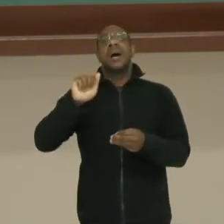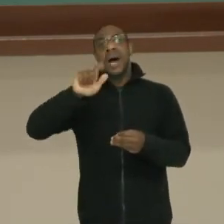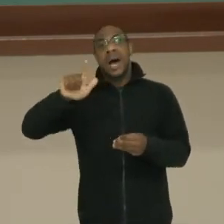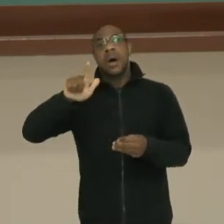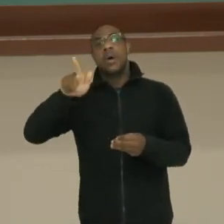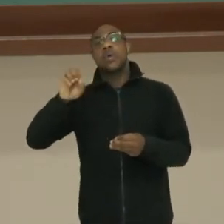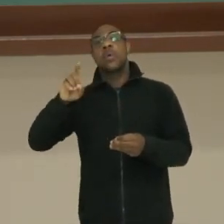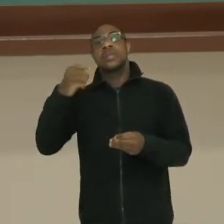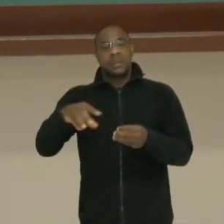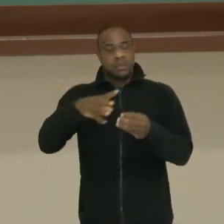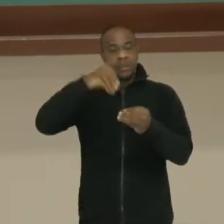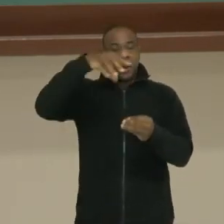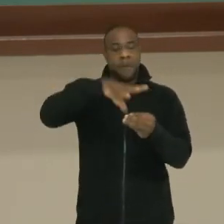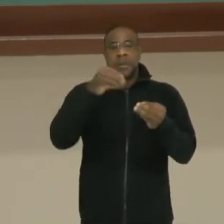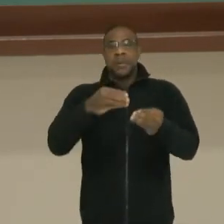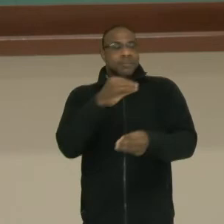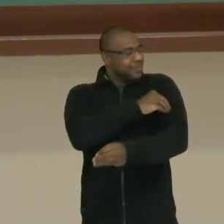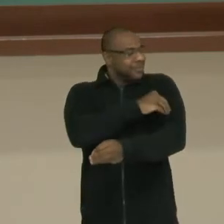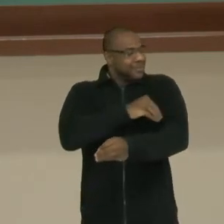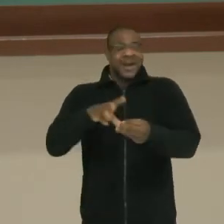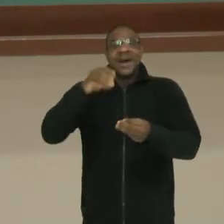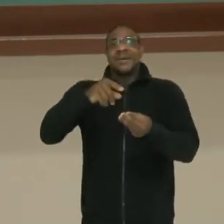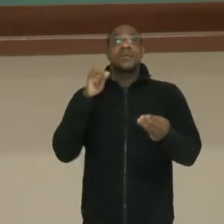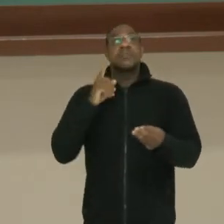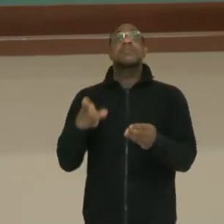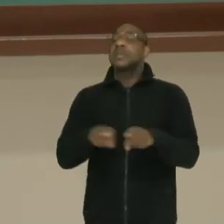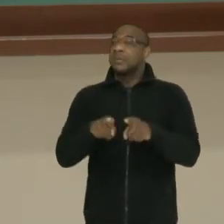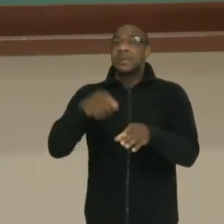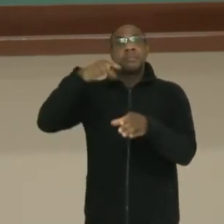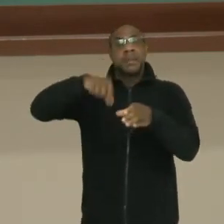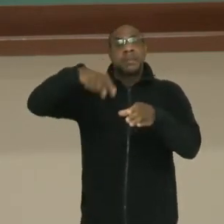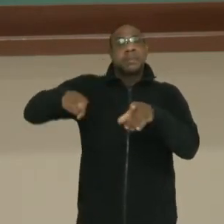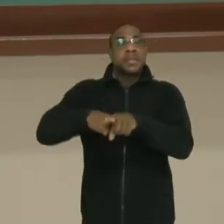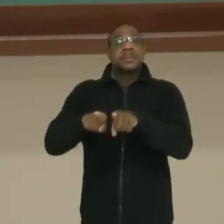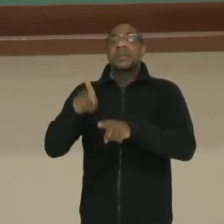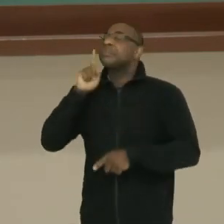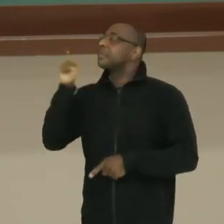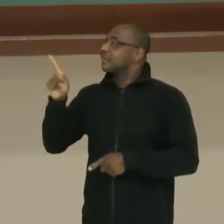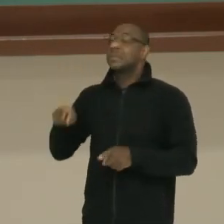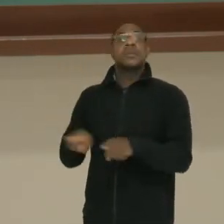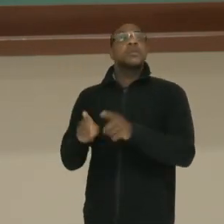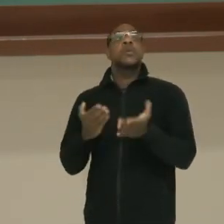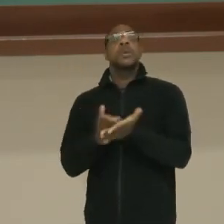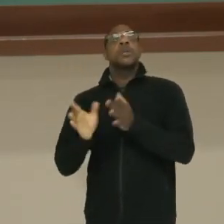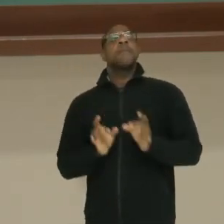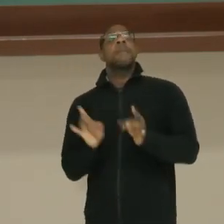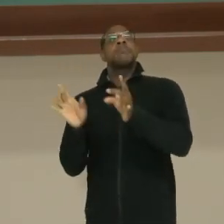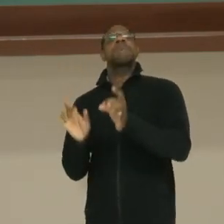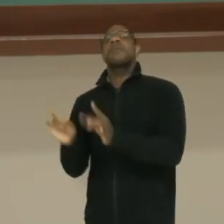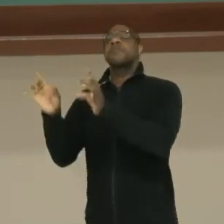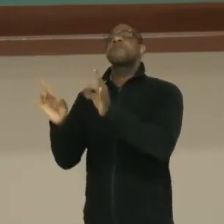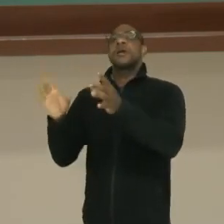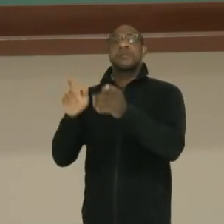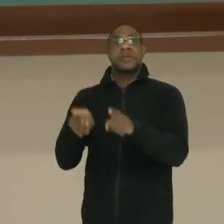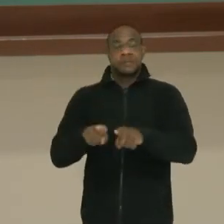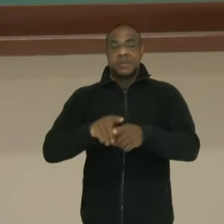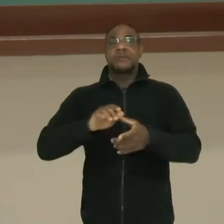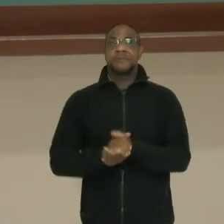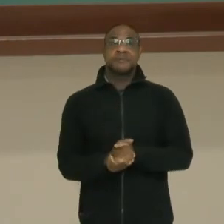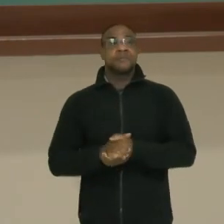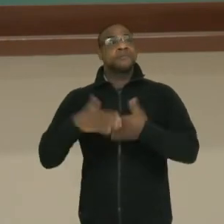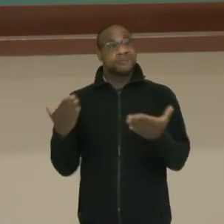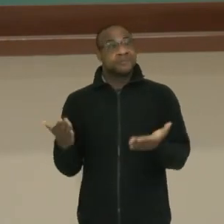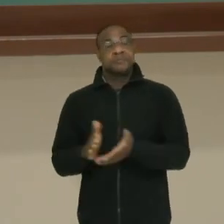momento a Inglaterra estava no processo de industrialização e passou a ser exportado então para as fábricas inglesas.